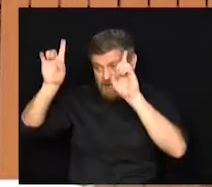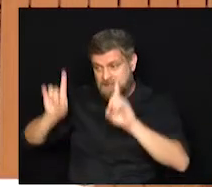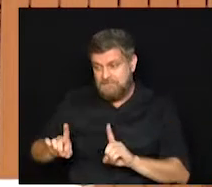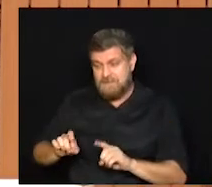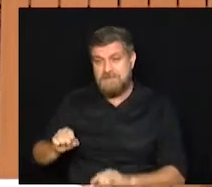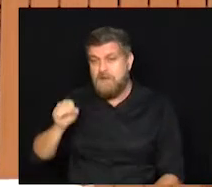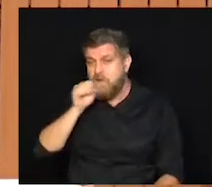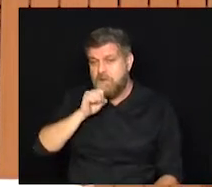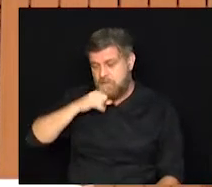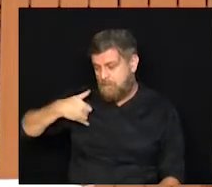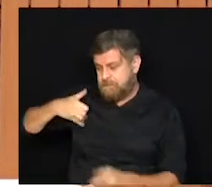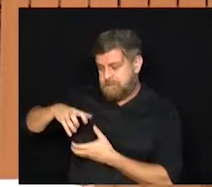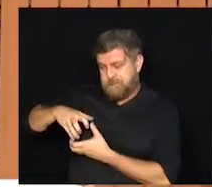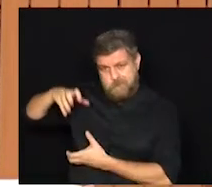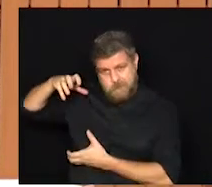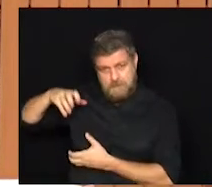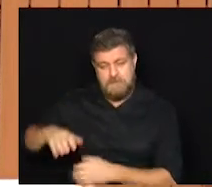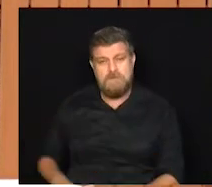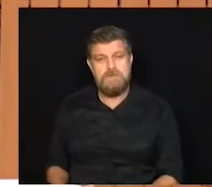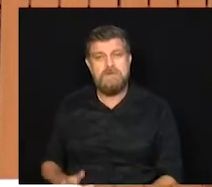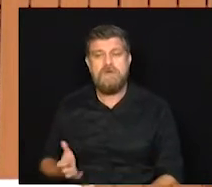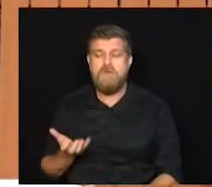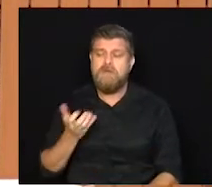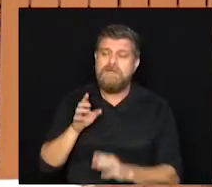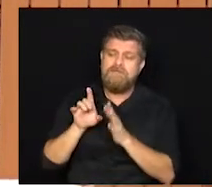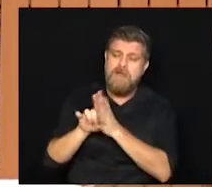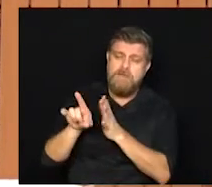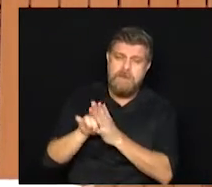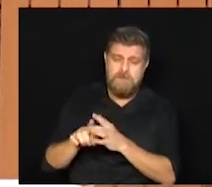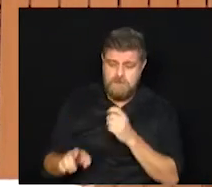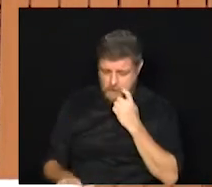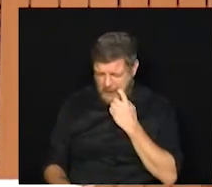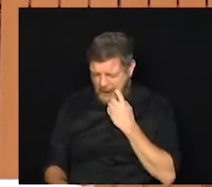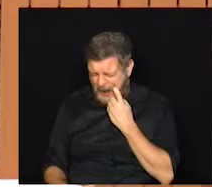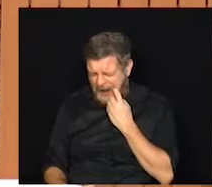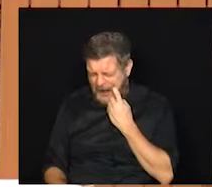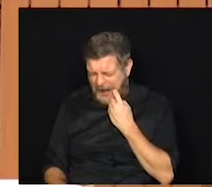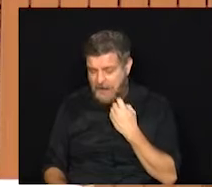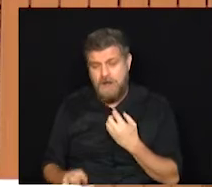idosos. Cláudia, gostaria de fazer uma pergunta. Como é visto o